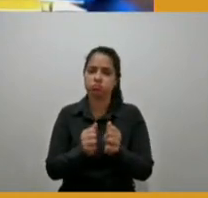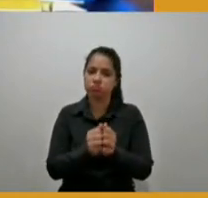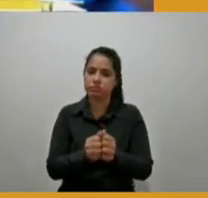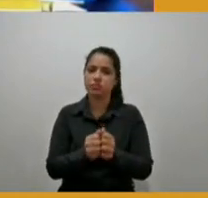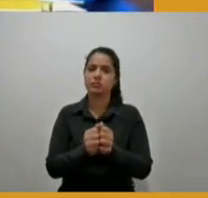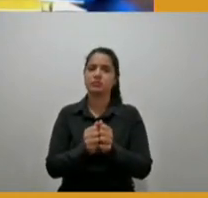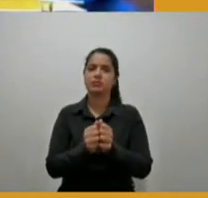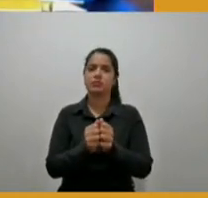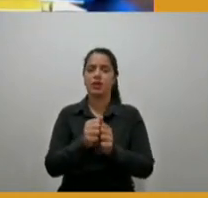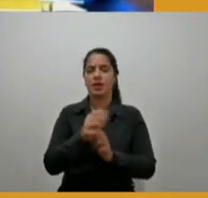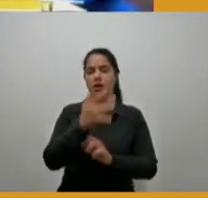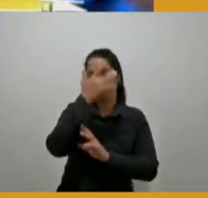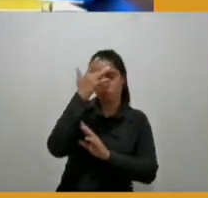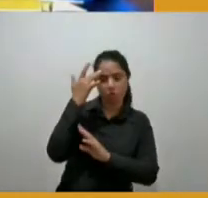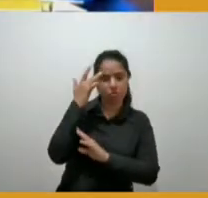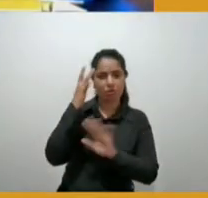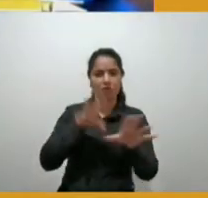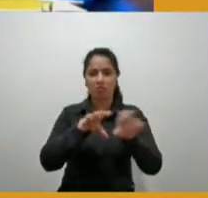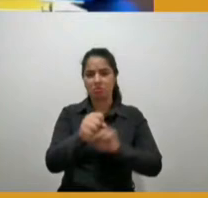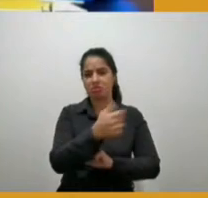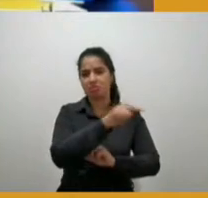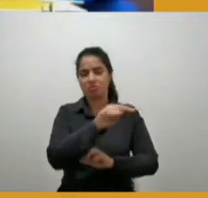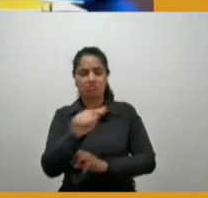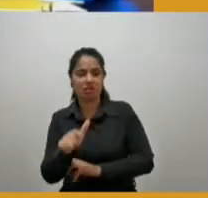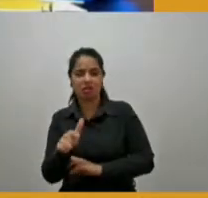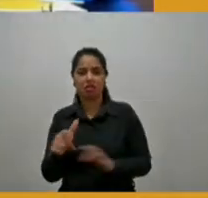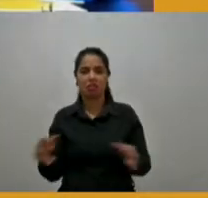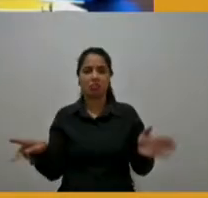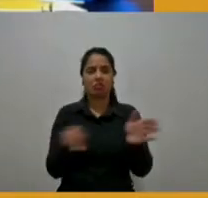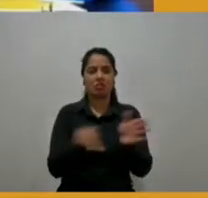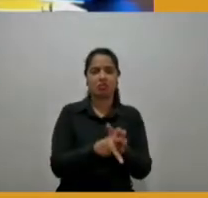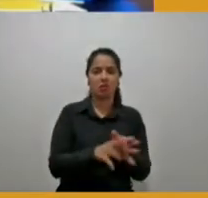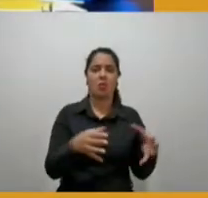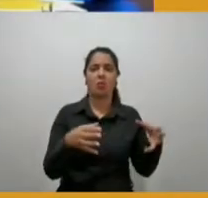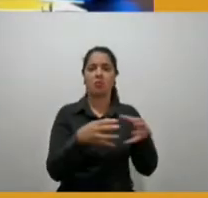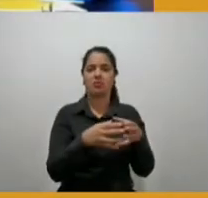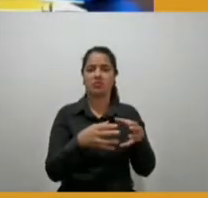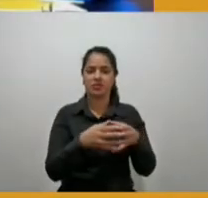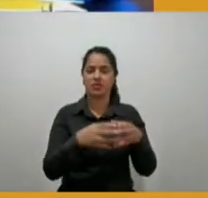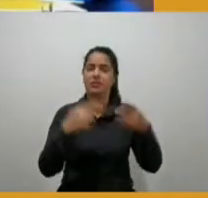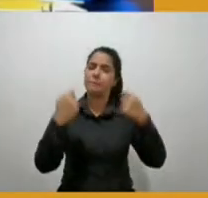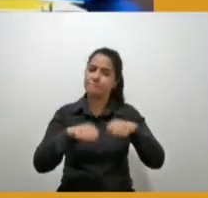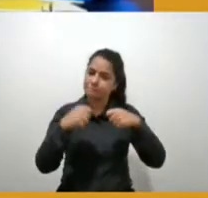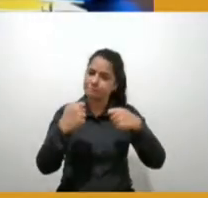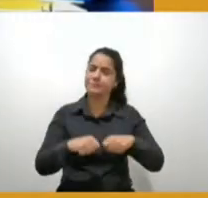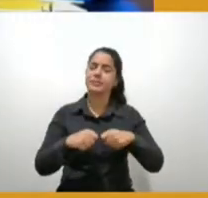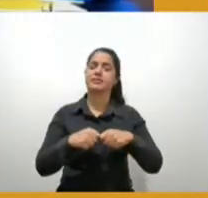este conselho. Ora, isto não funciona. Isso é exatamente para repetir o mesmo. E aí fica